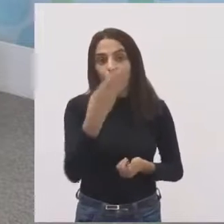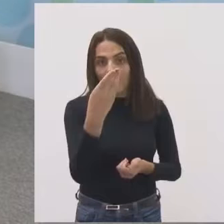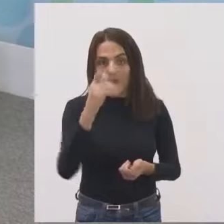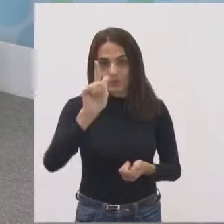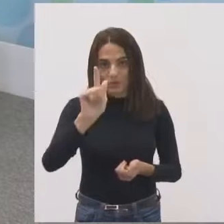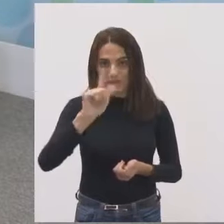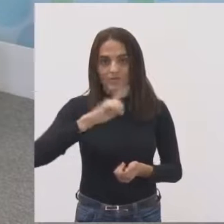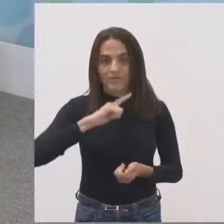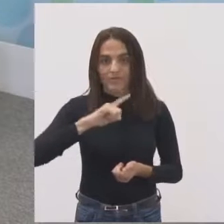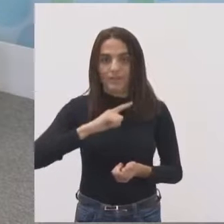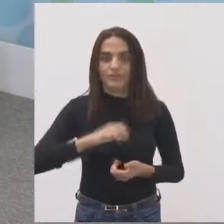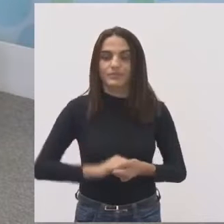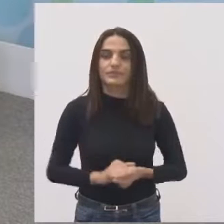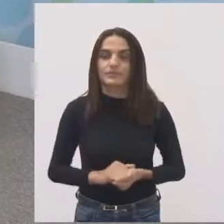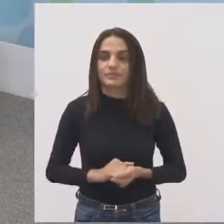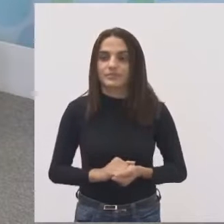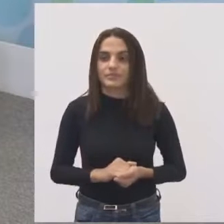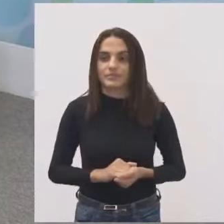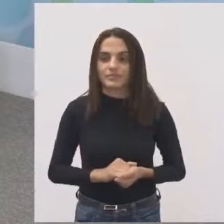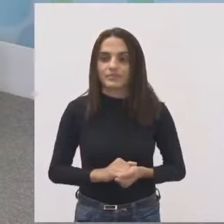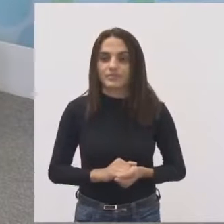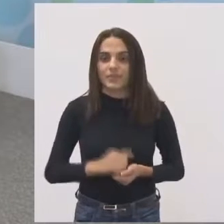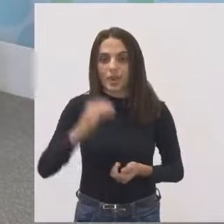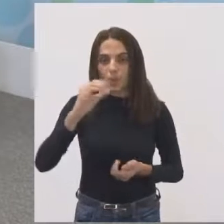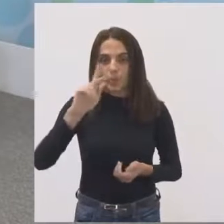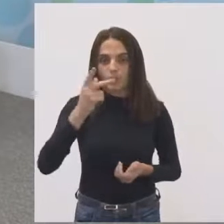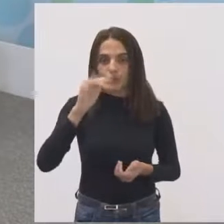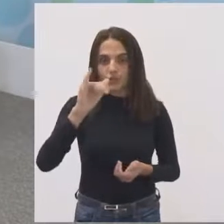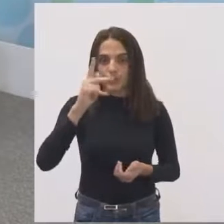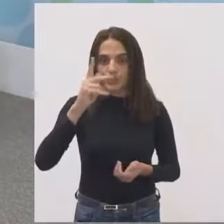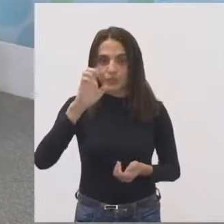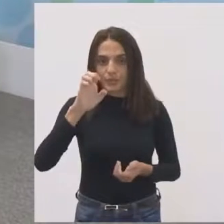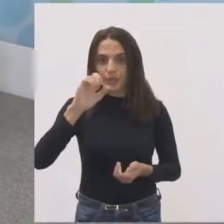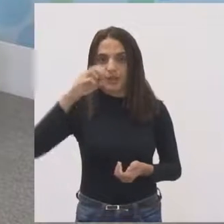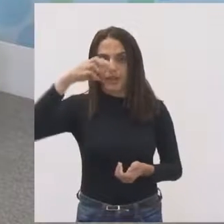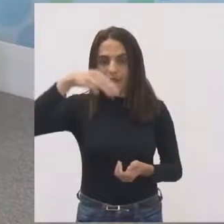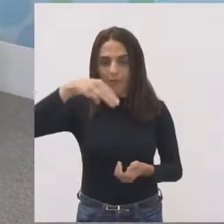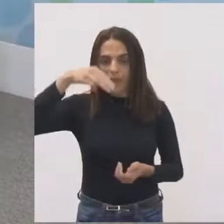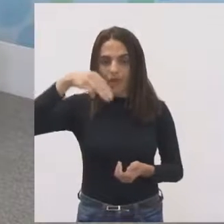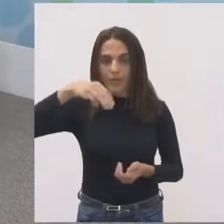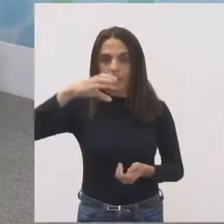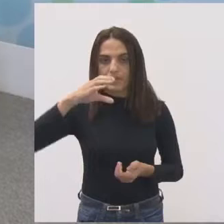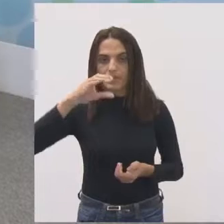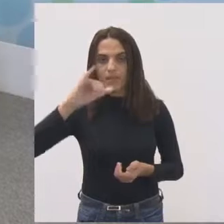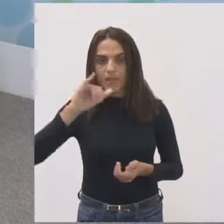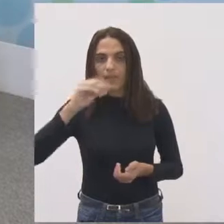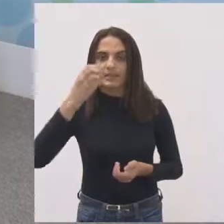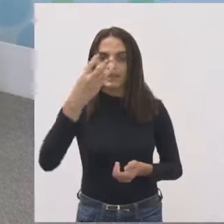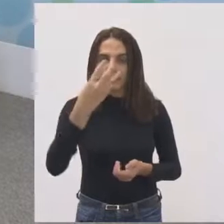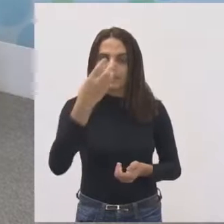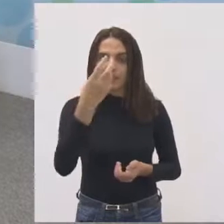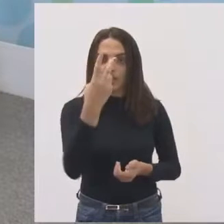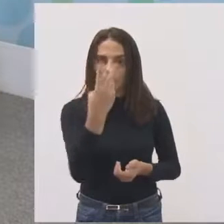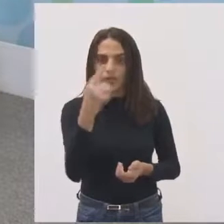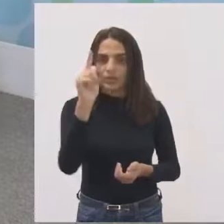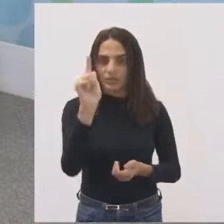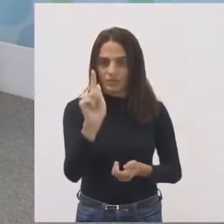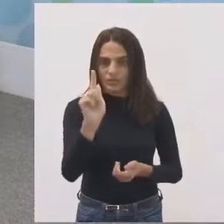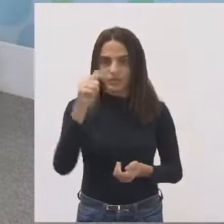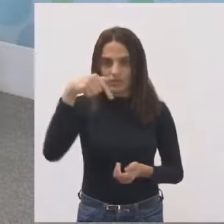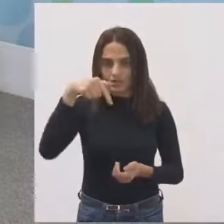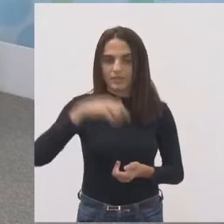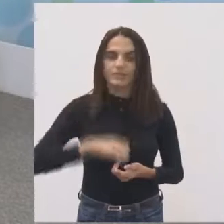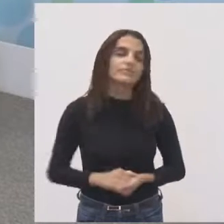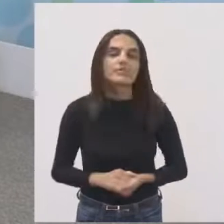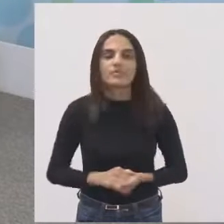de armazenamento dele também é um chipzinho chamado eMMC, tá? De 32 GB, tá? Então ele não tem